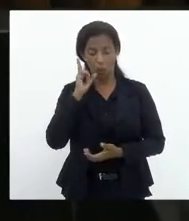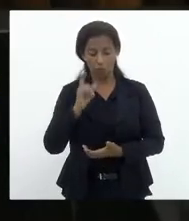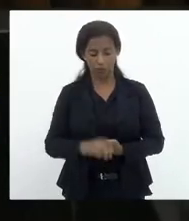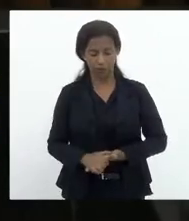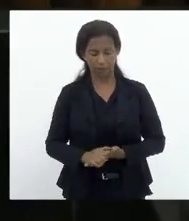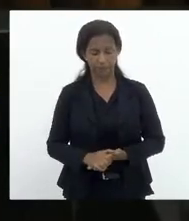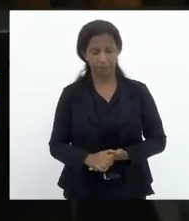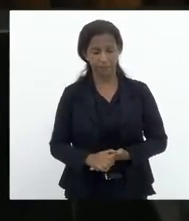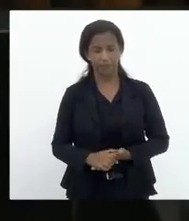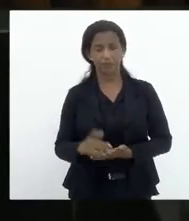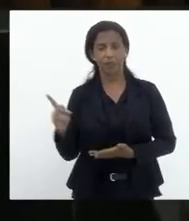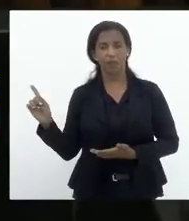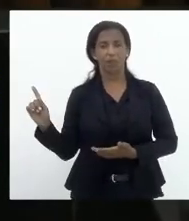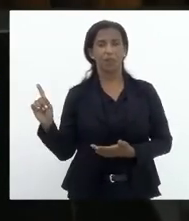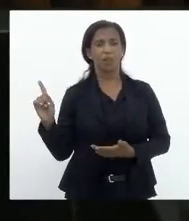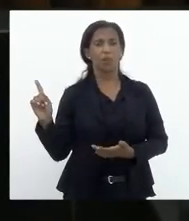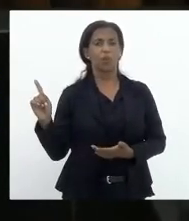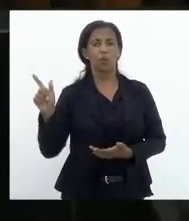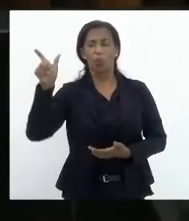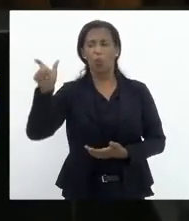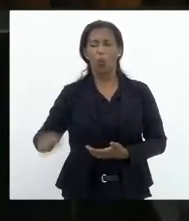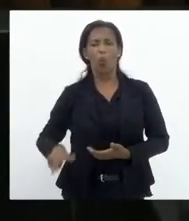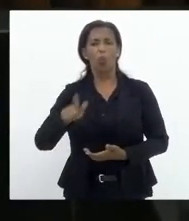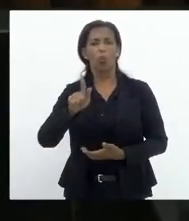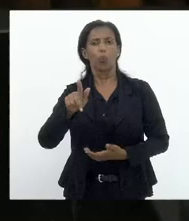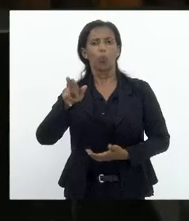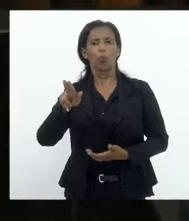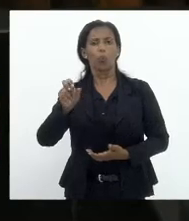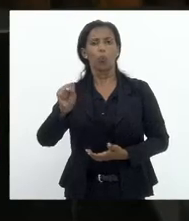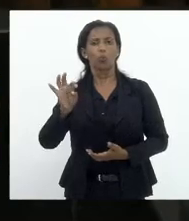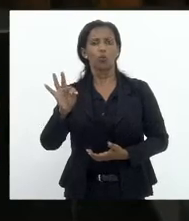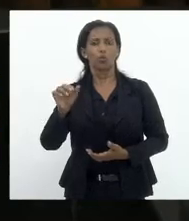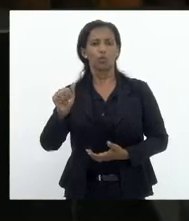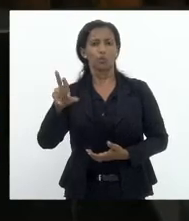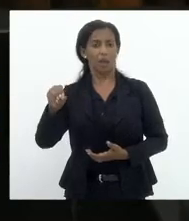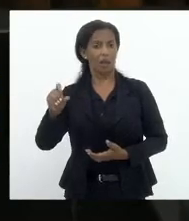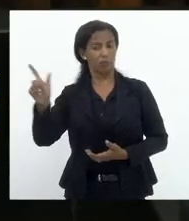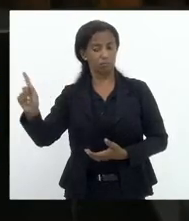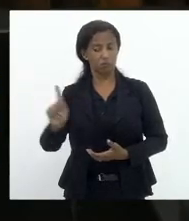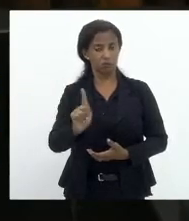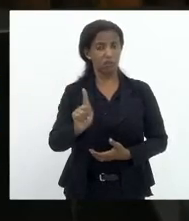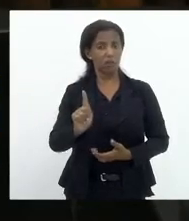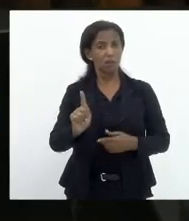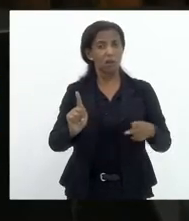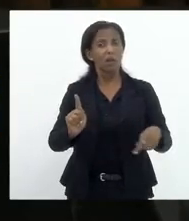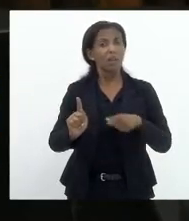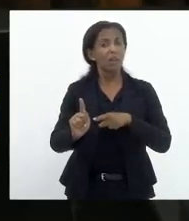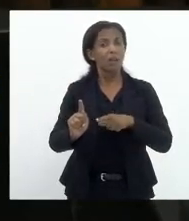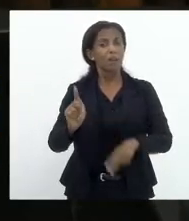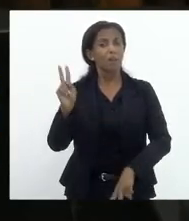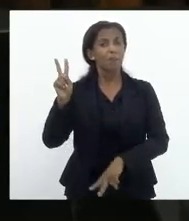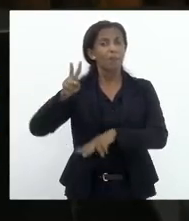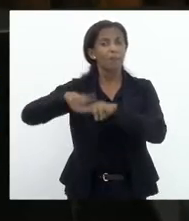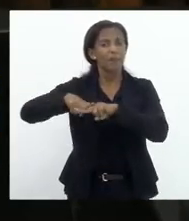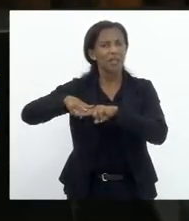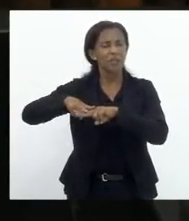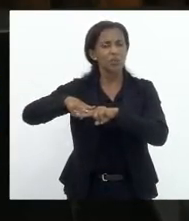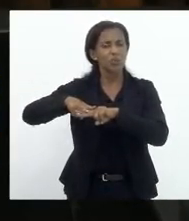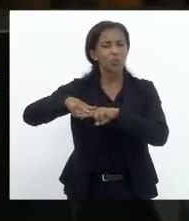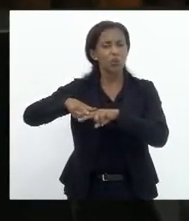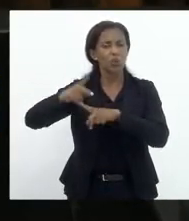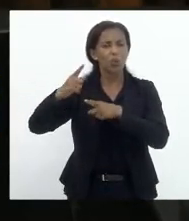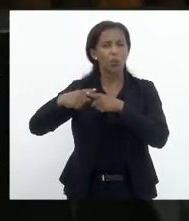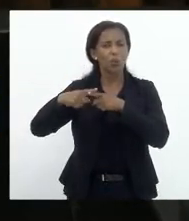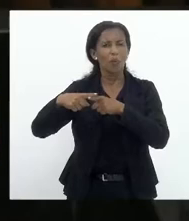aqui o caso do Produtor cultural Gustavo Nobre Gustavo foi preso inocente preso por um